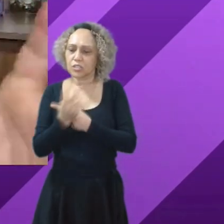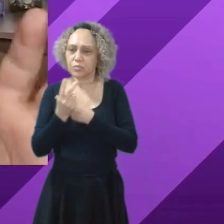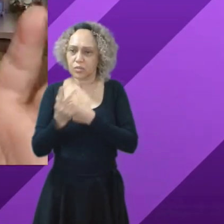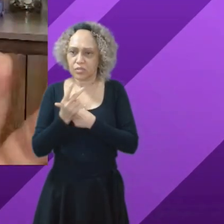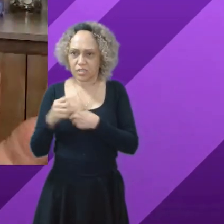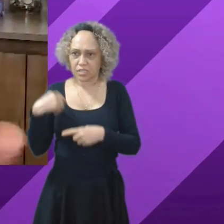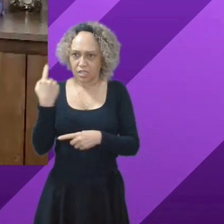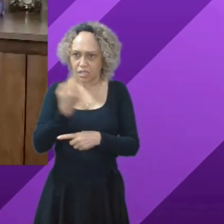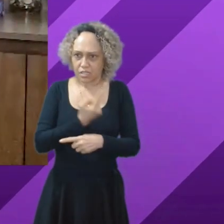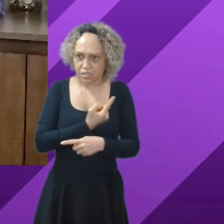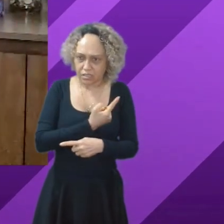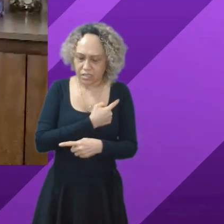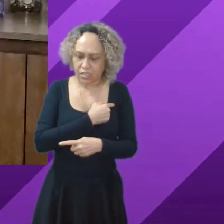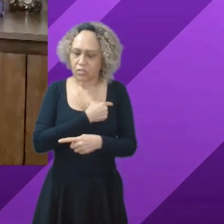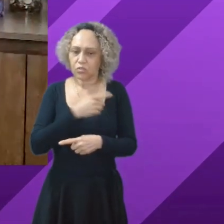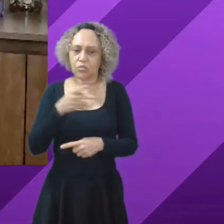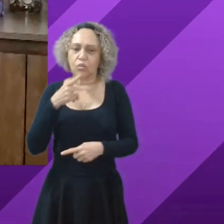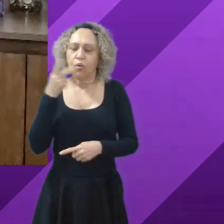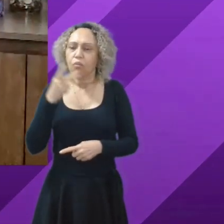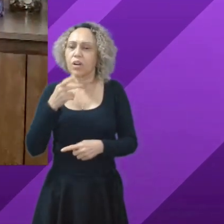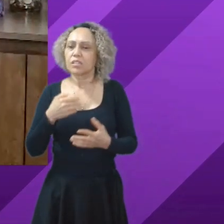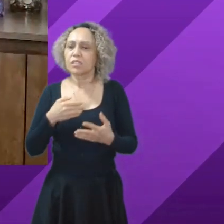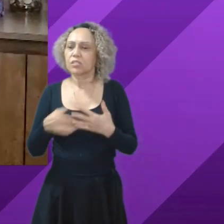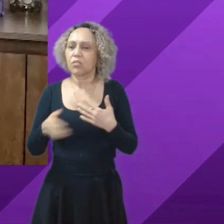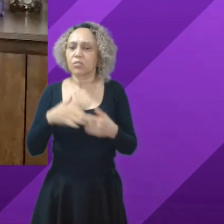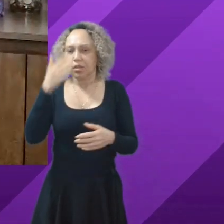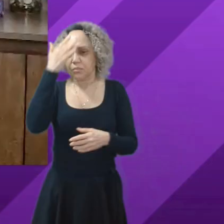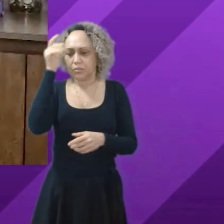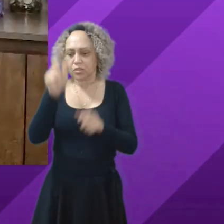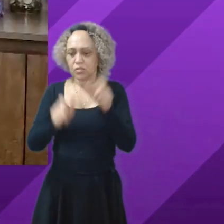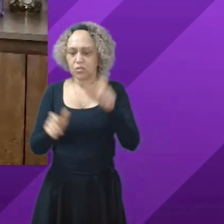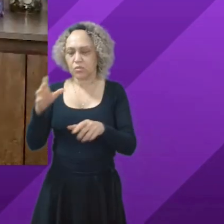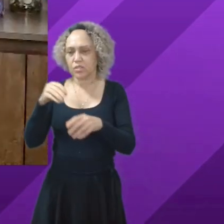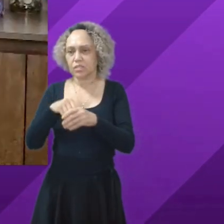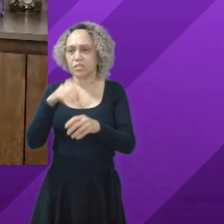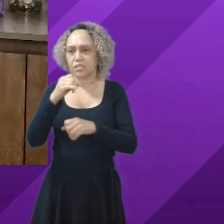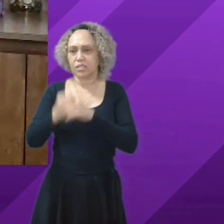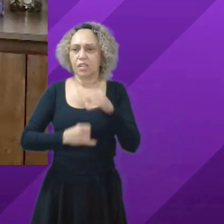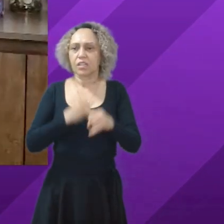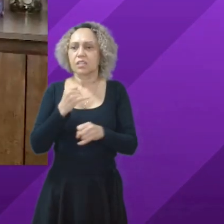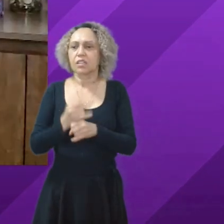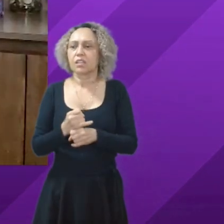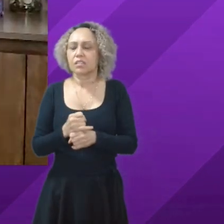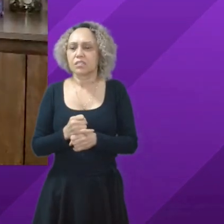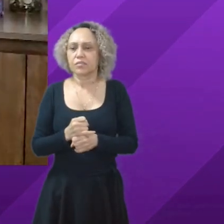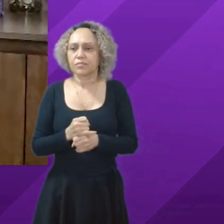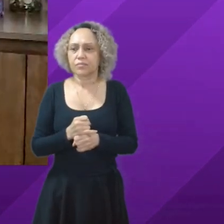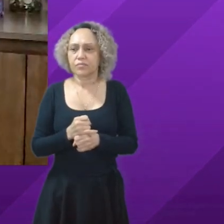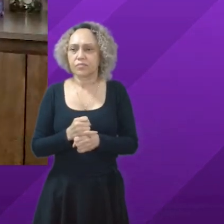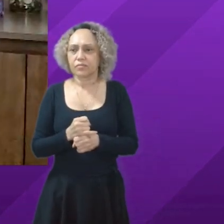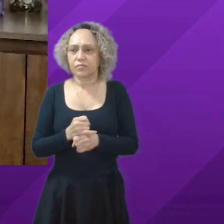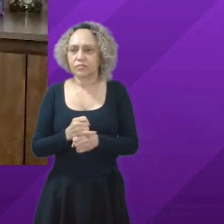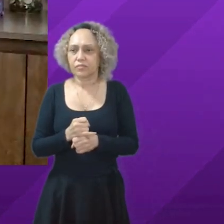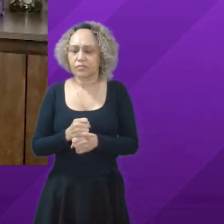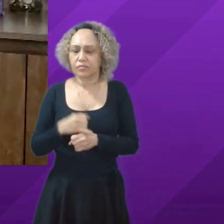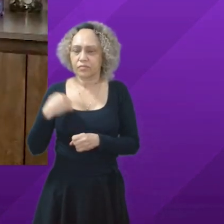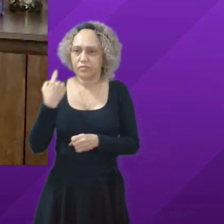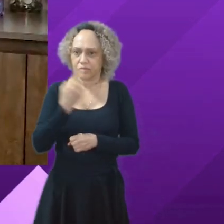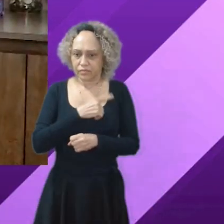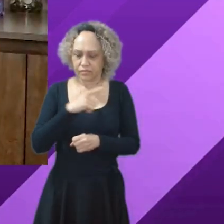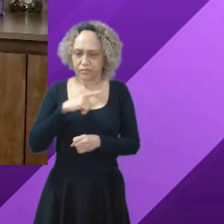falando de qualquer pessoa protegida na internet, né? Onde a gente tem